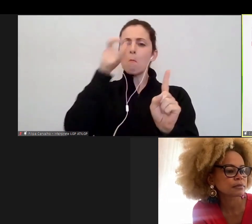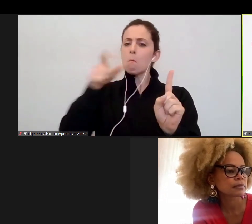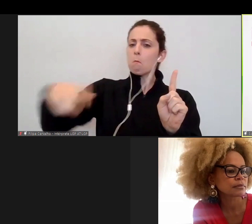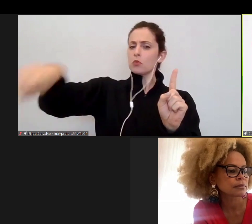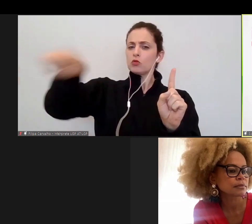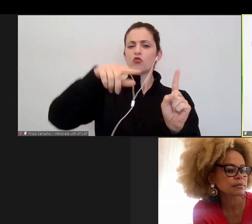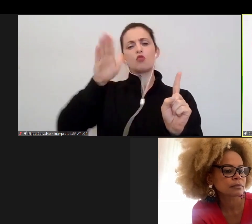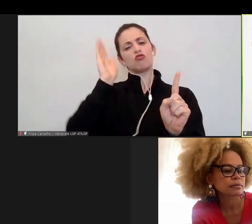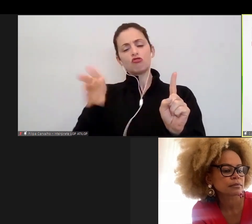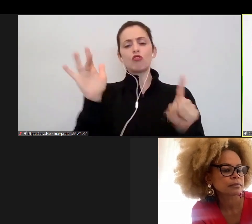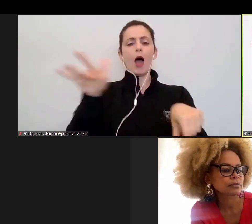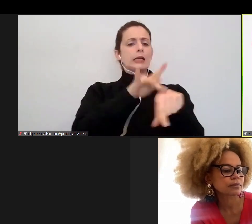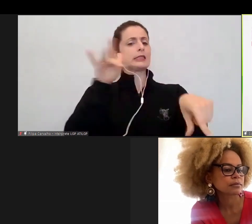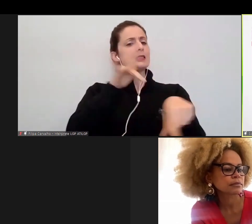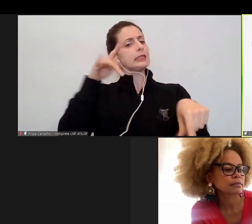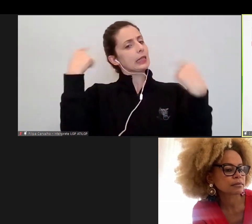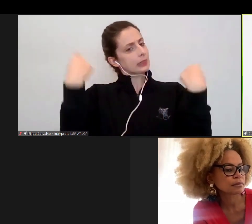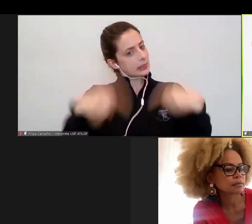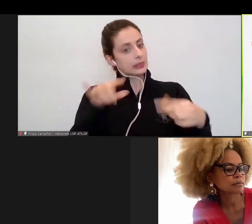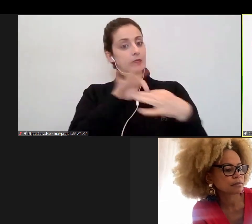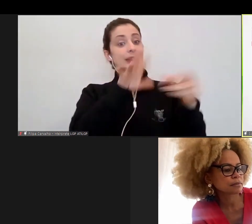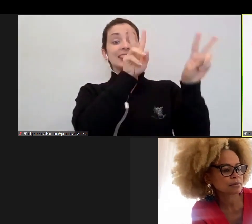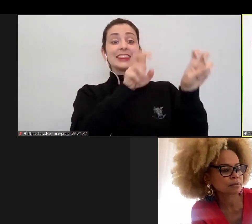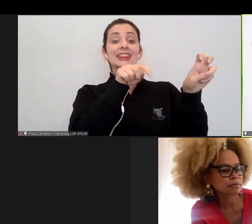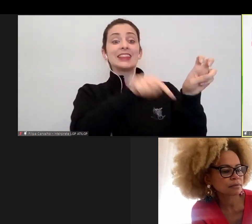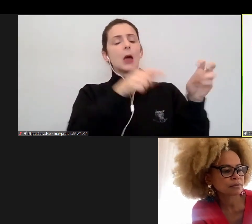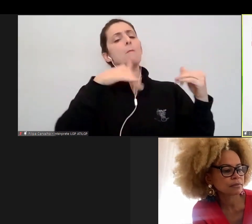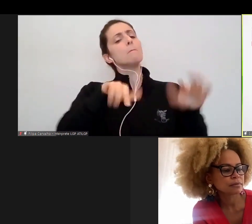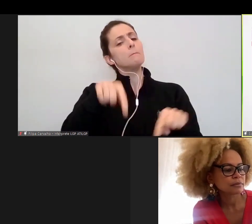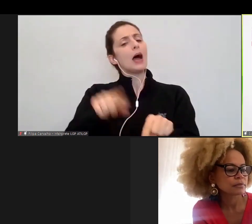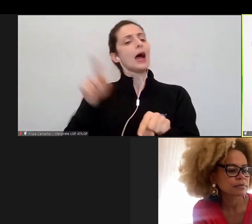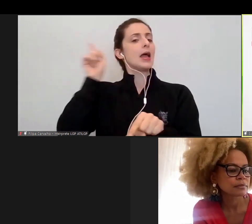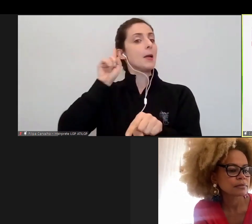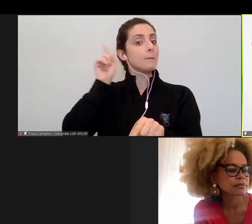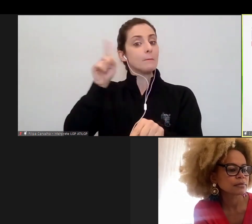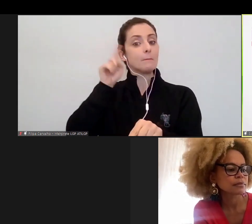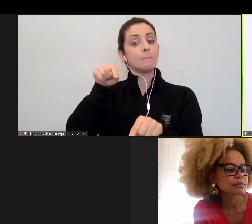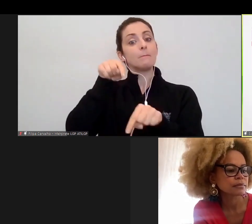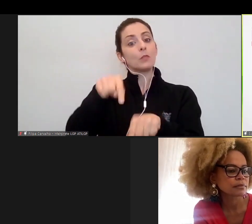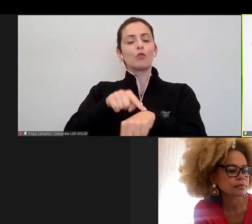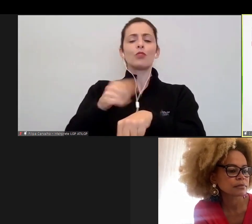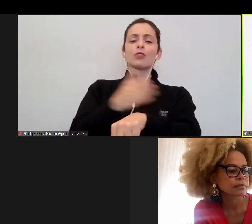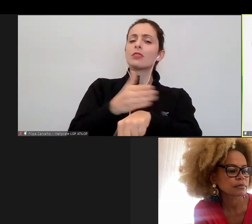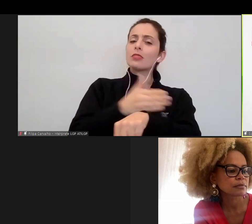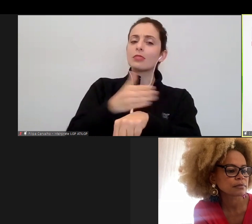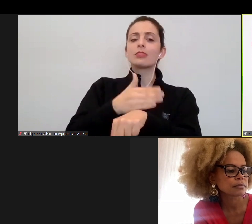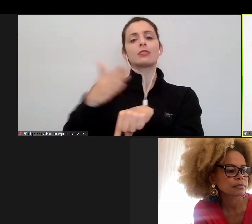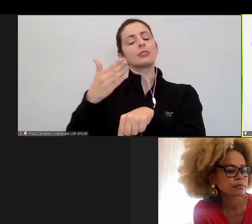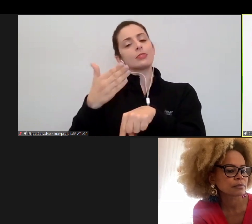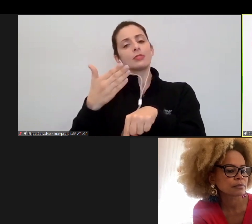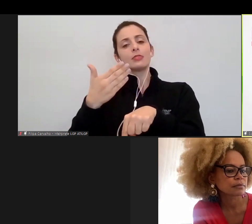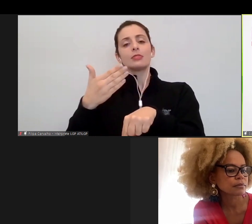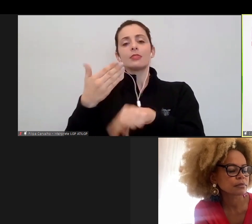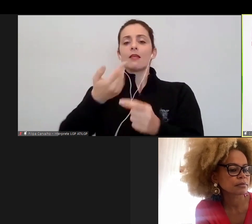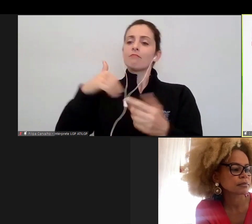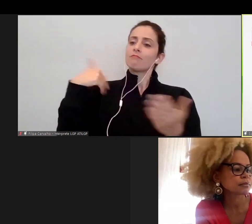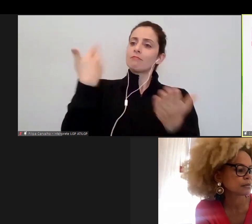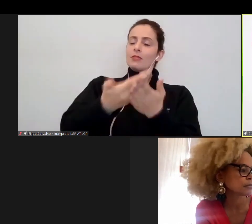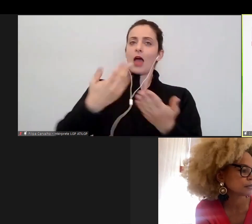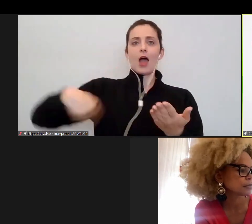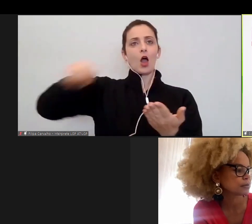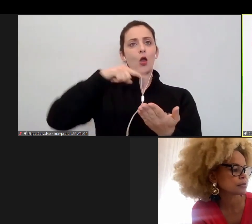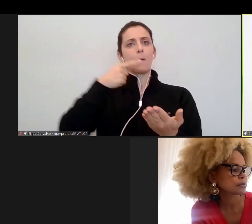este tema, mas é sempre um momento para alinharmos aquilo que é as nossas sensibilidades, os nossos ideais, com aquilo que